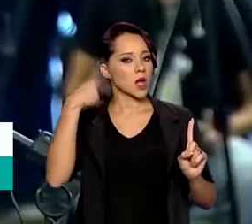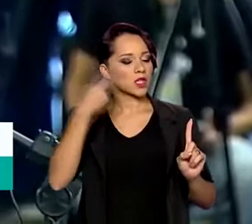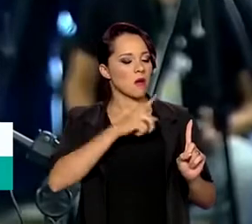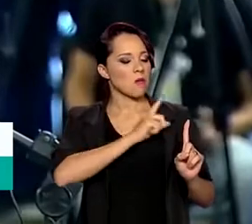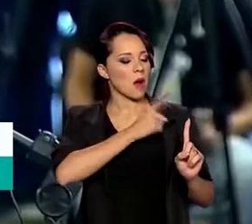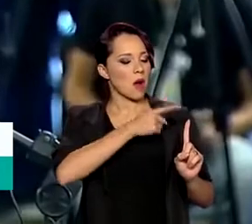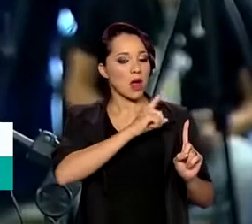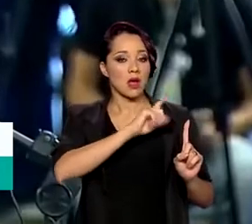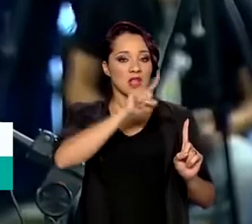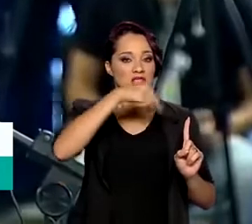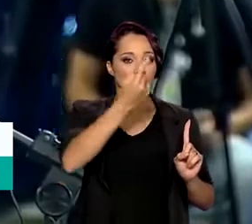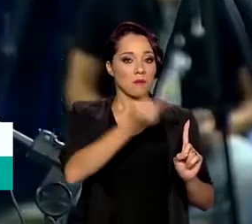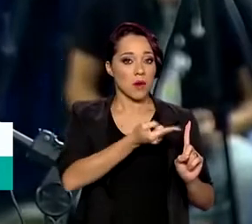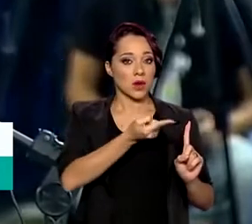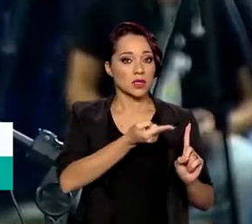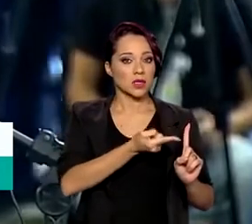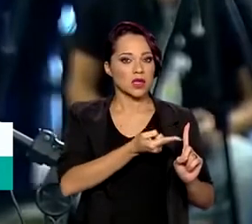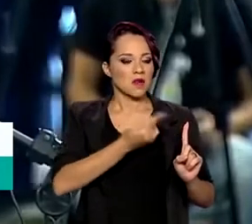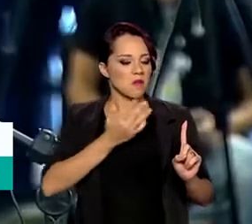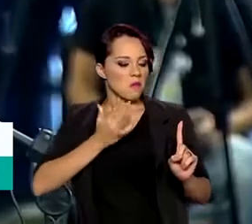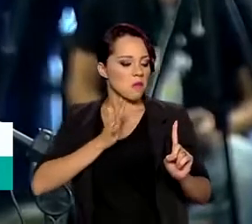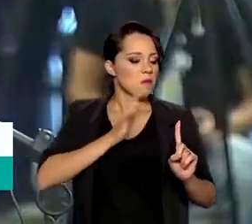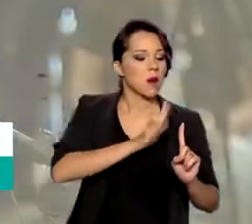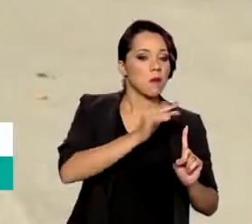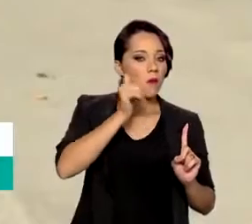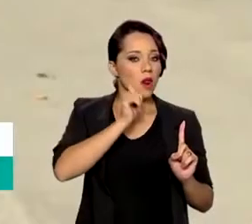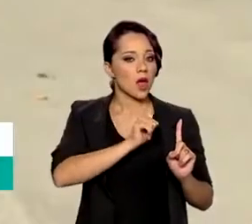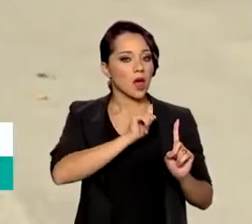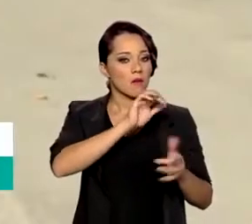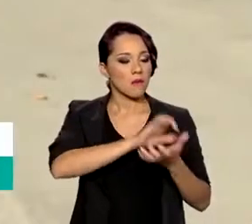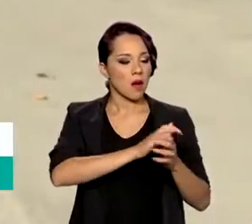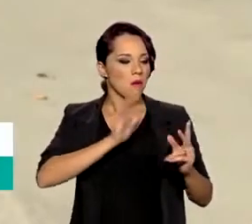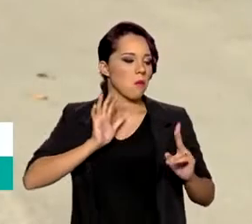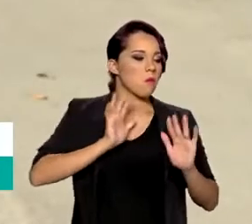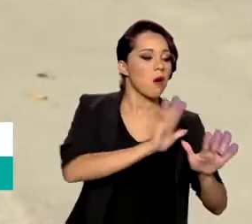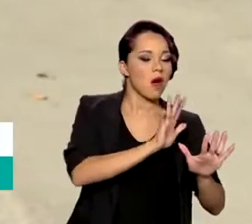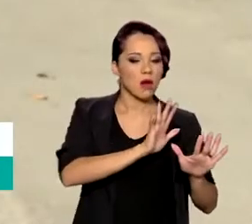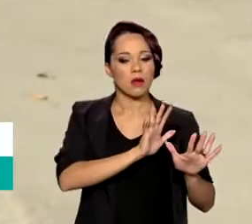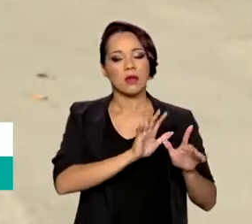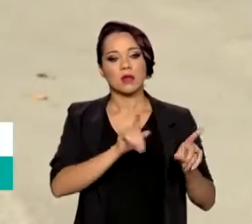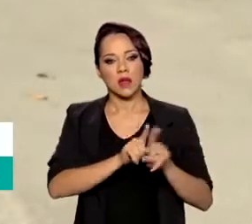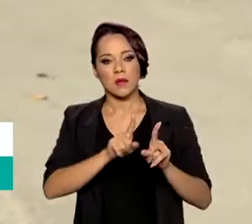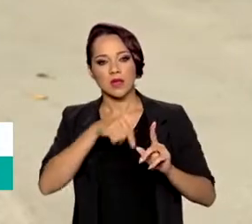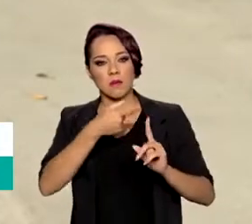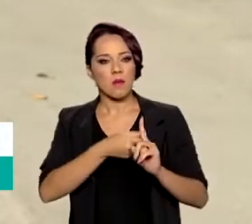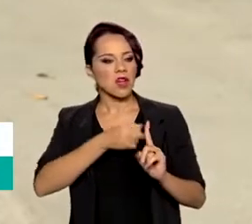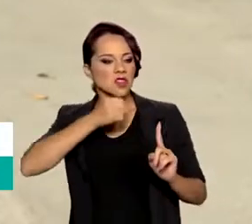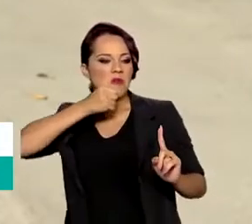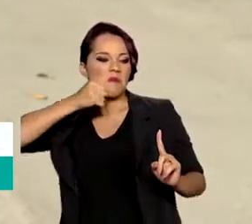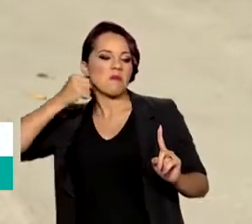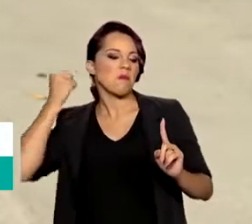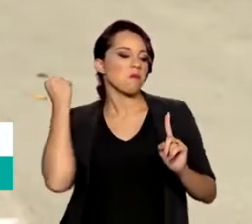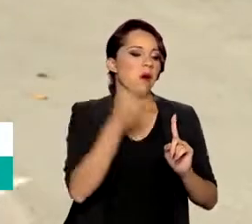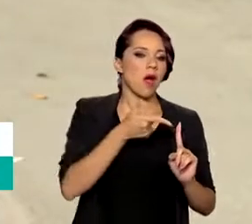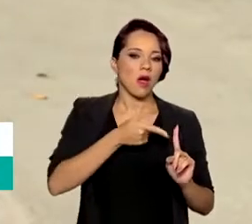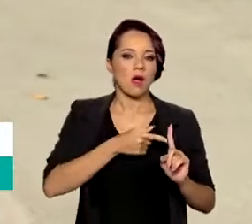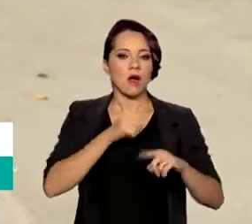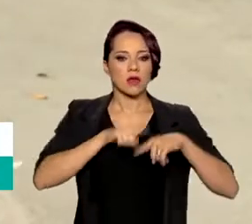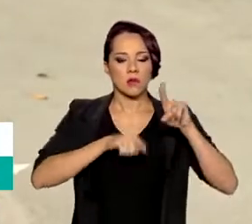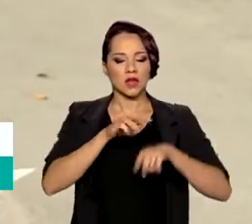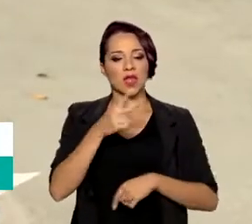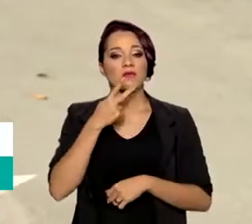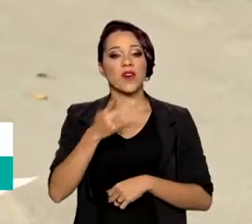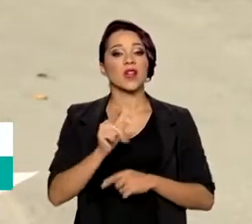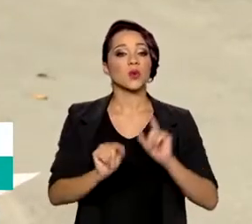deputado, depois teria tentado empurrar a mulher dele e, por fim, teria agredido verbalmente o deputado,